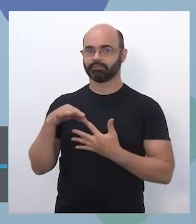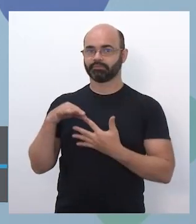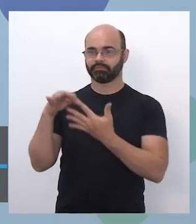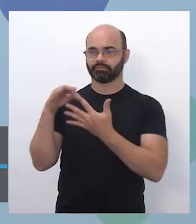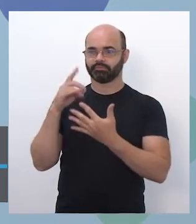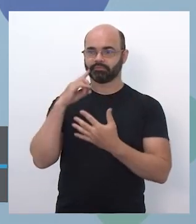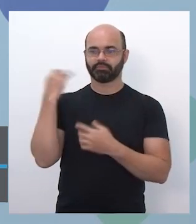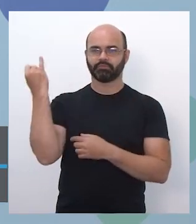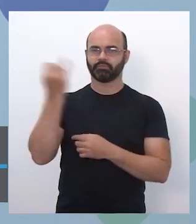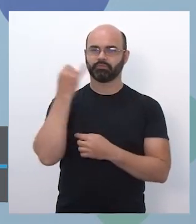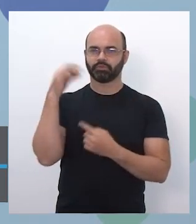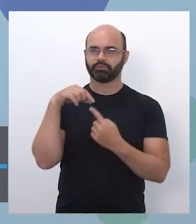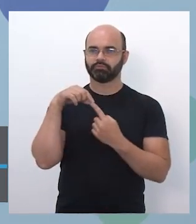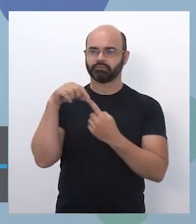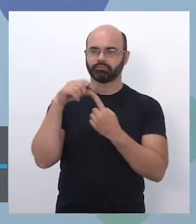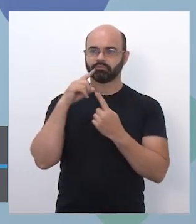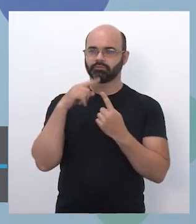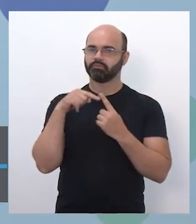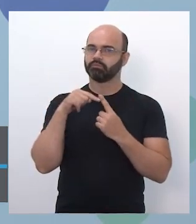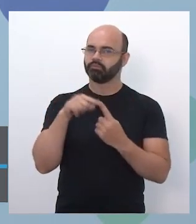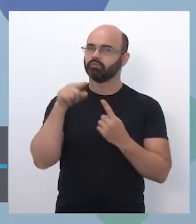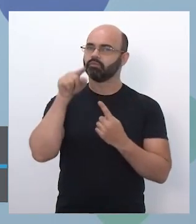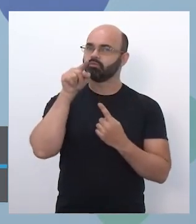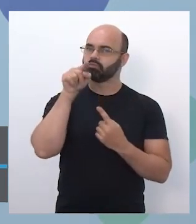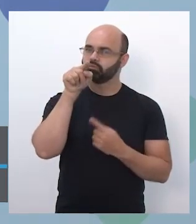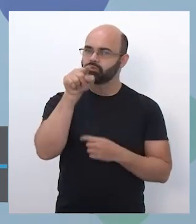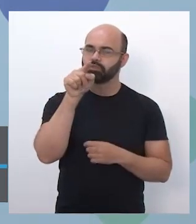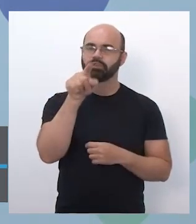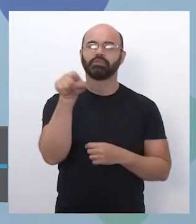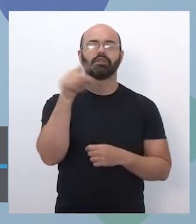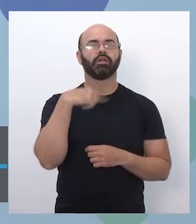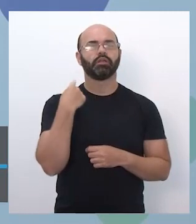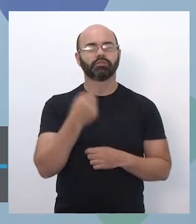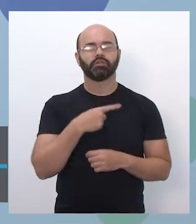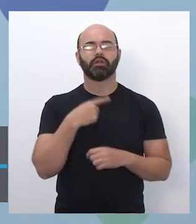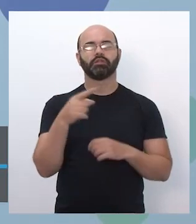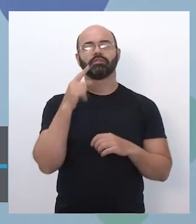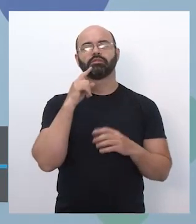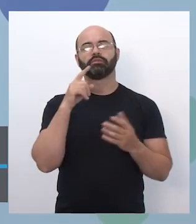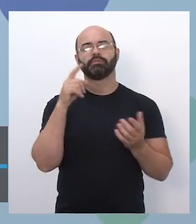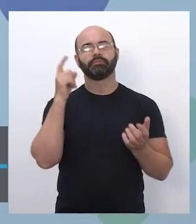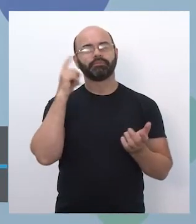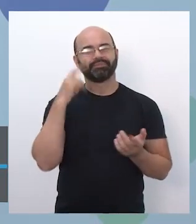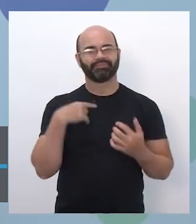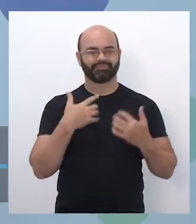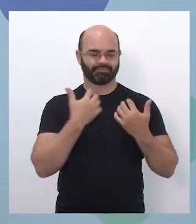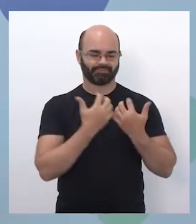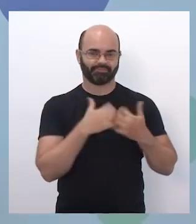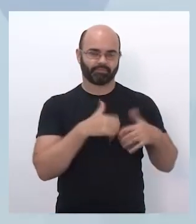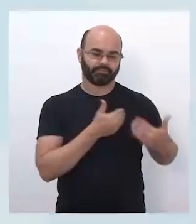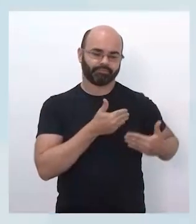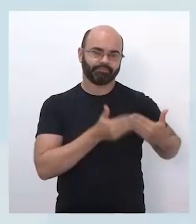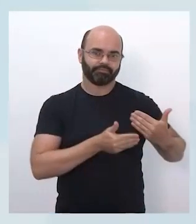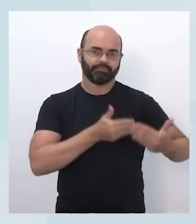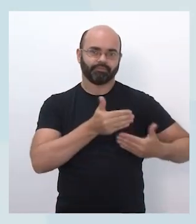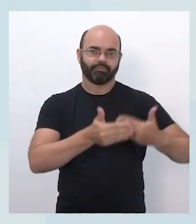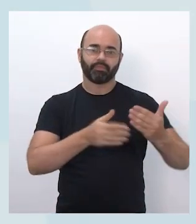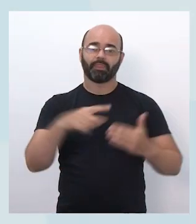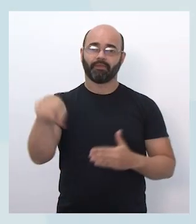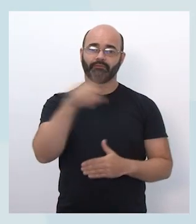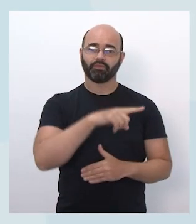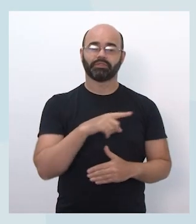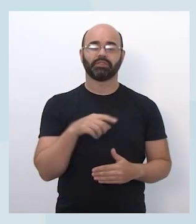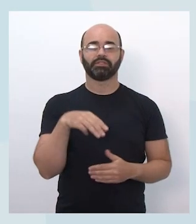com vocês durante esse processo para desenvolver missões. Então, nós vamos disponibilizar para vocês